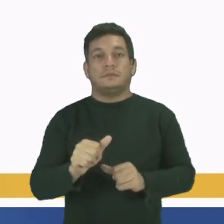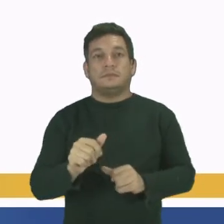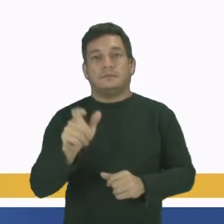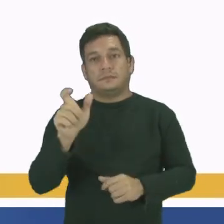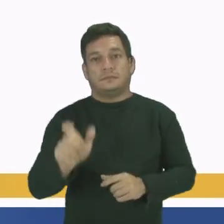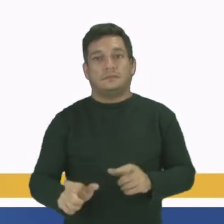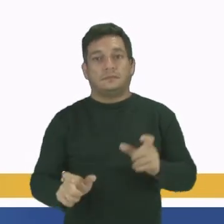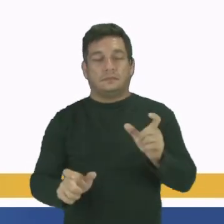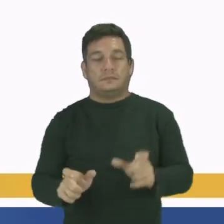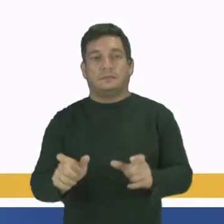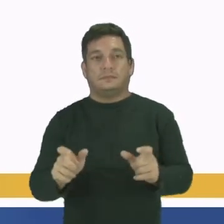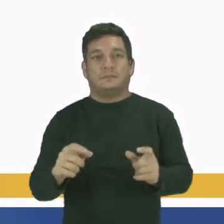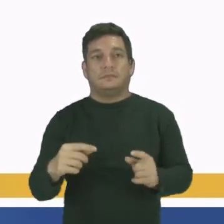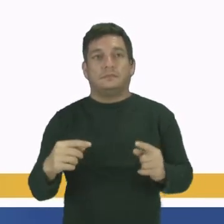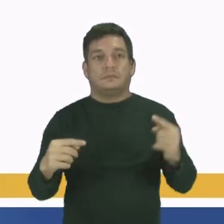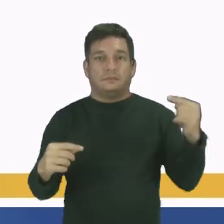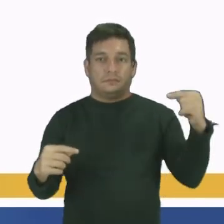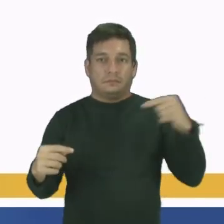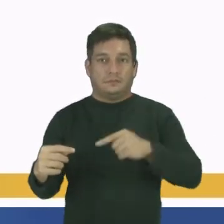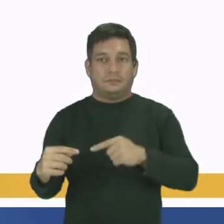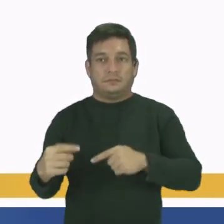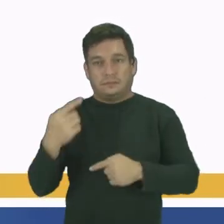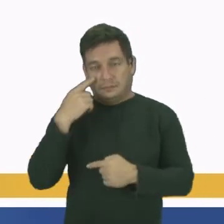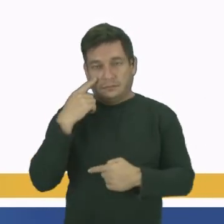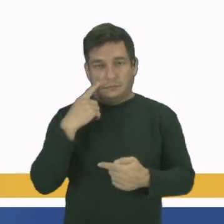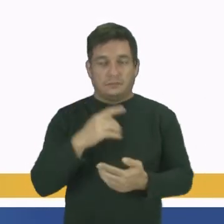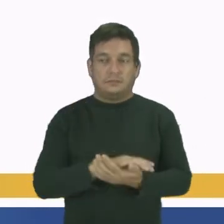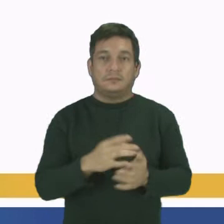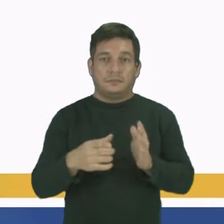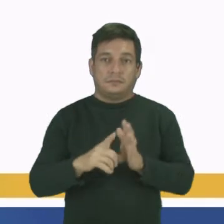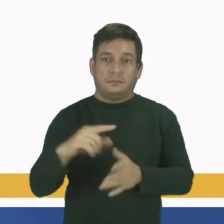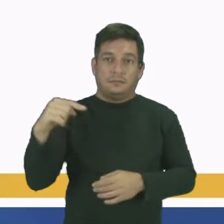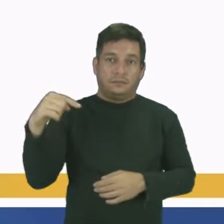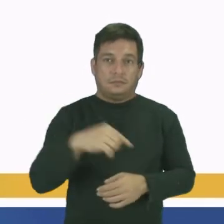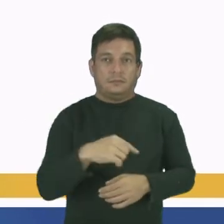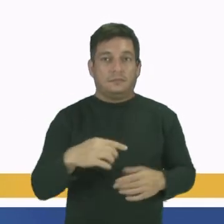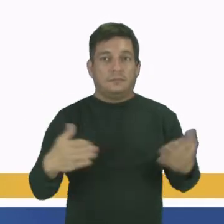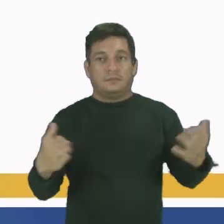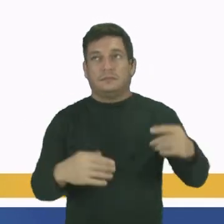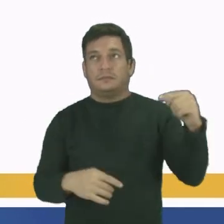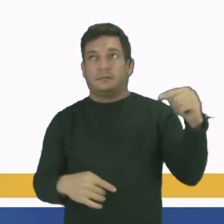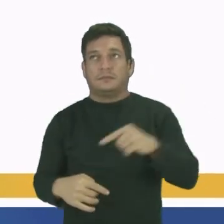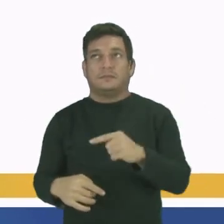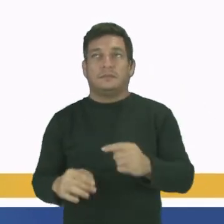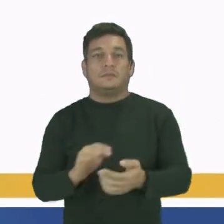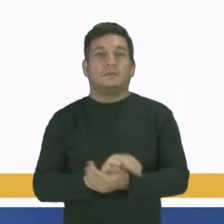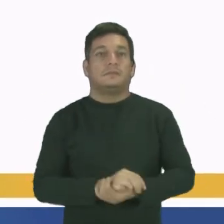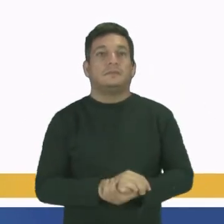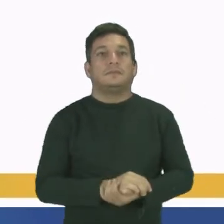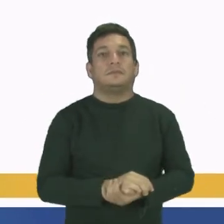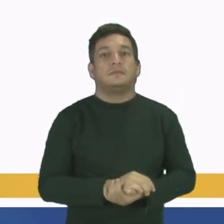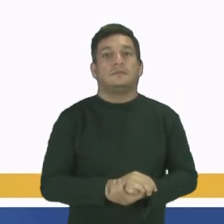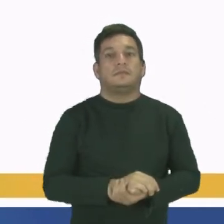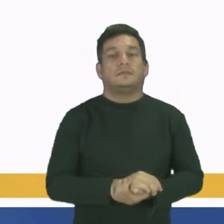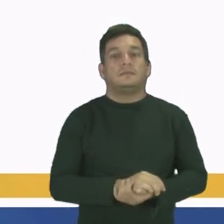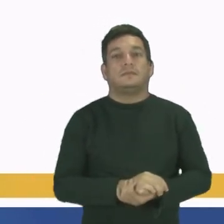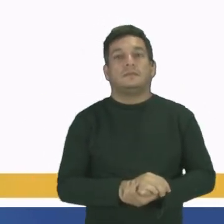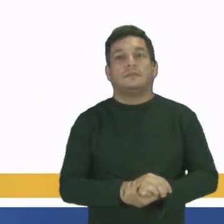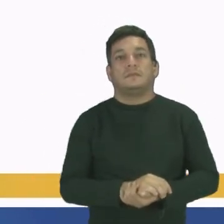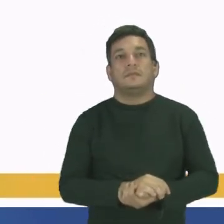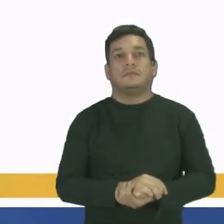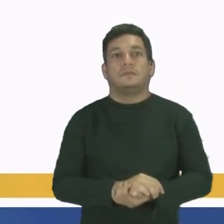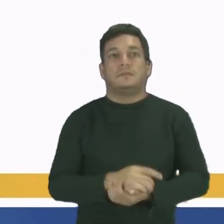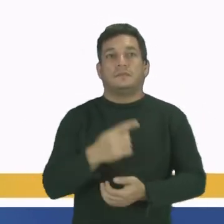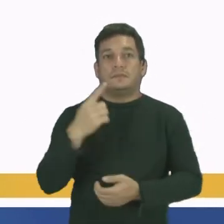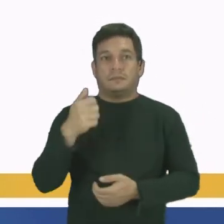dessa seta, certo? Então acompanhe aí que essa diagonal agora vai se trabalhar o produto dos elementos